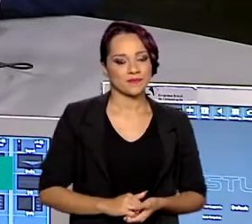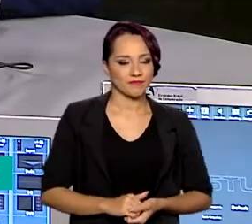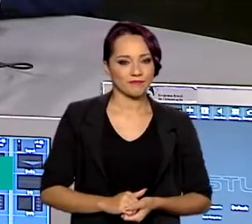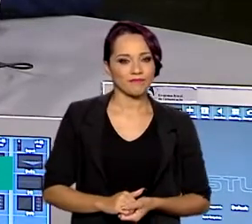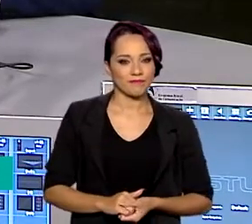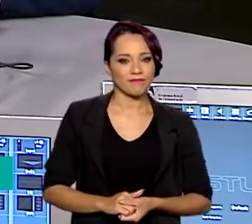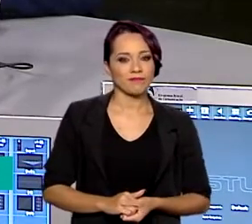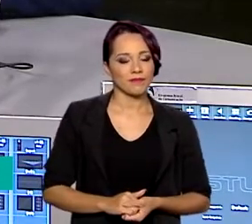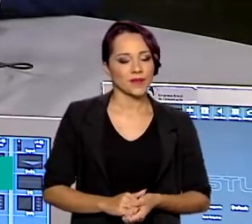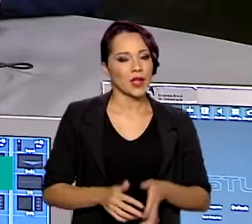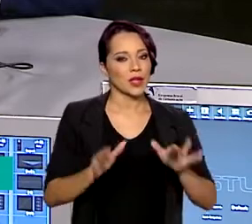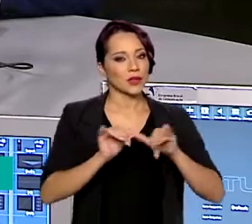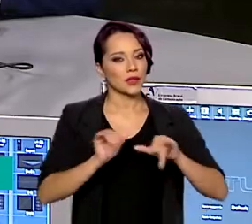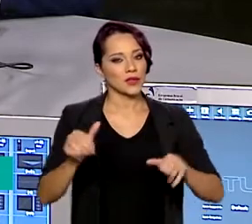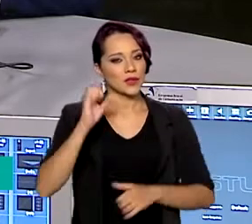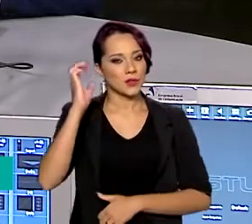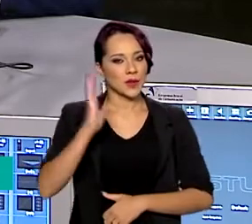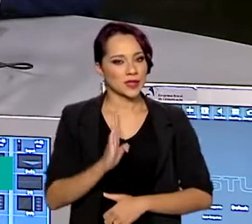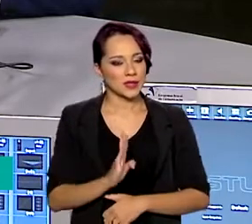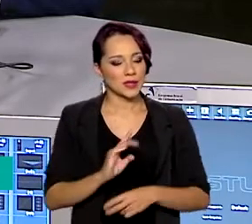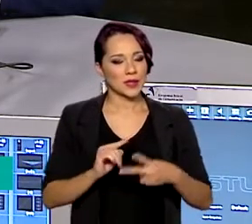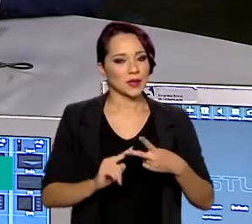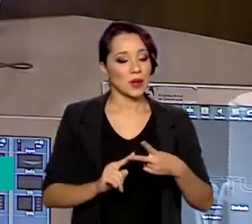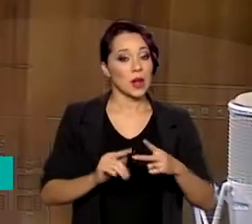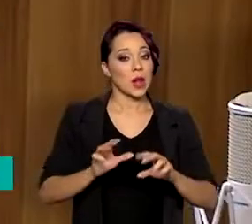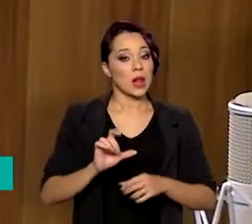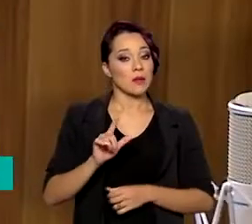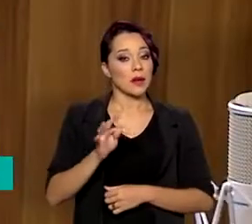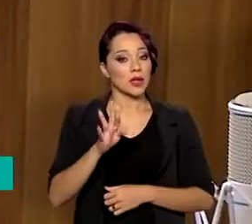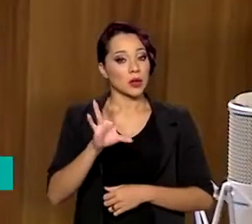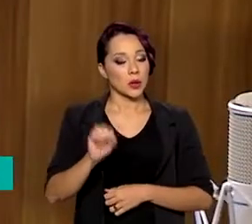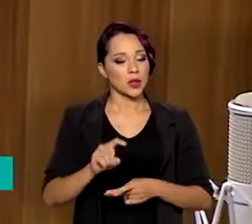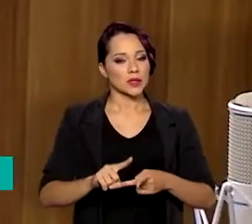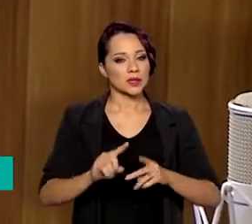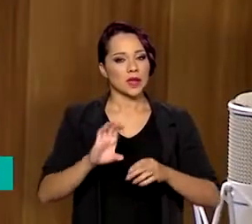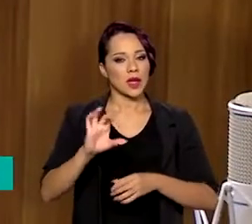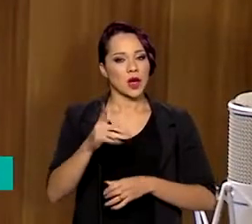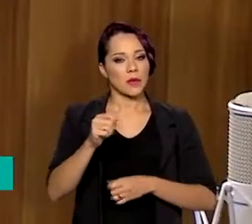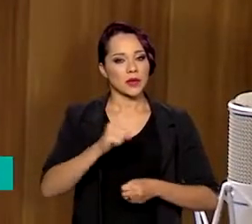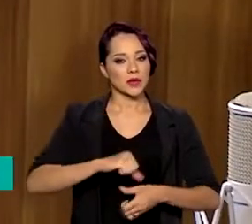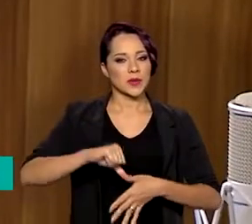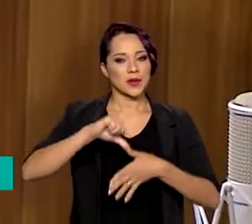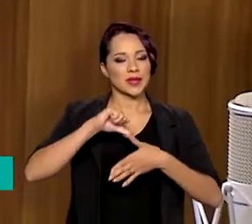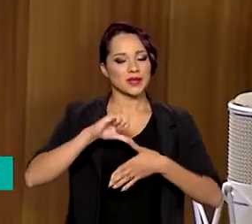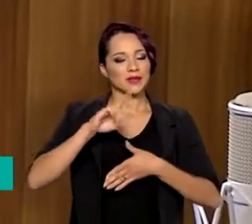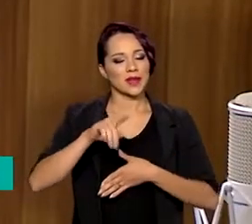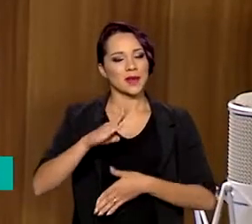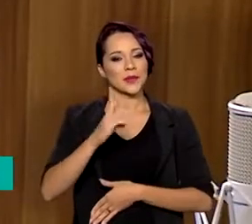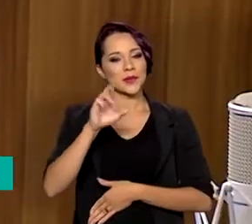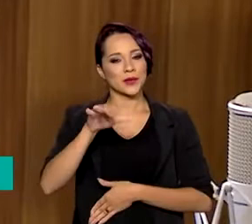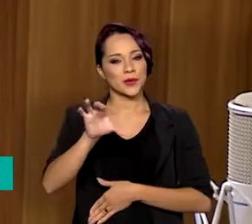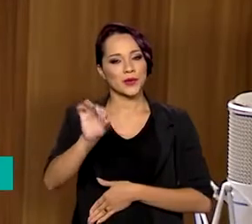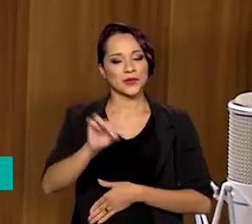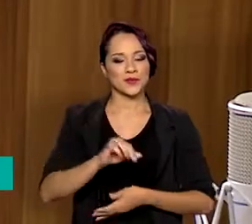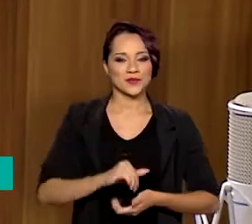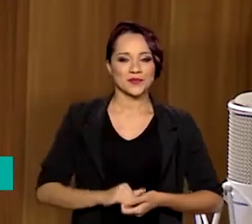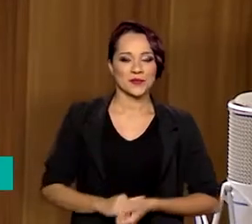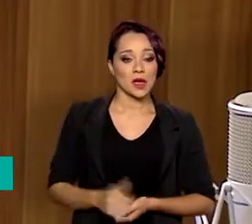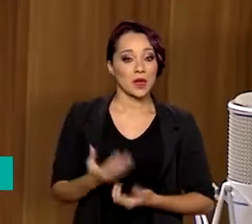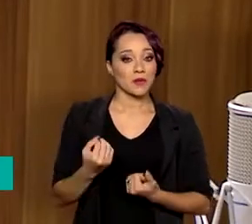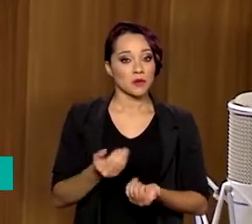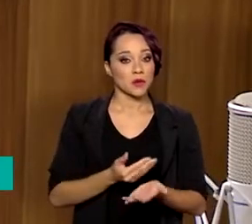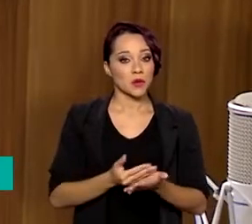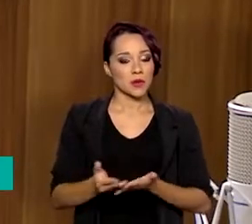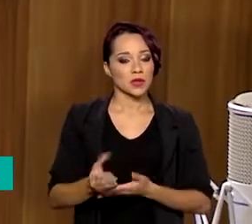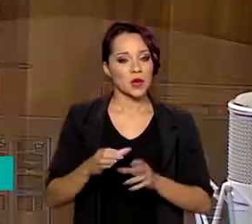Esportes. Notícias do Brasileirão, Libertadores e Copa Sul-Americana. É claro, é com ele, Bruno Mendes. Vamos começar